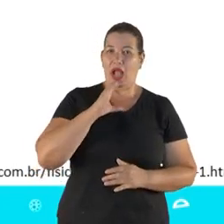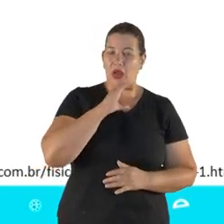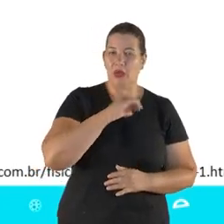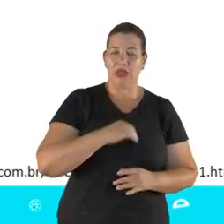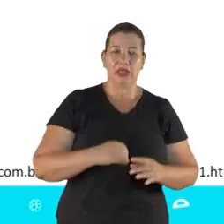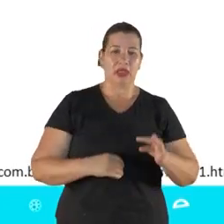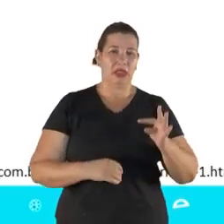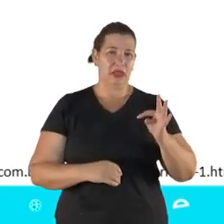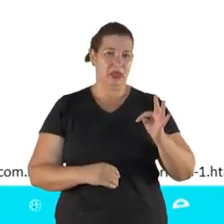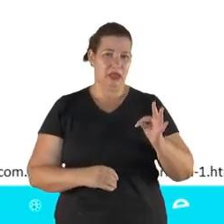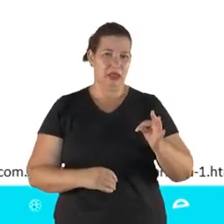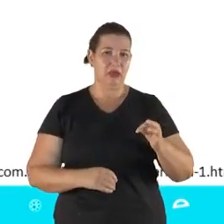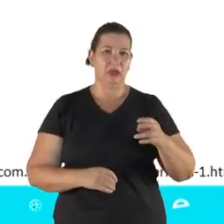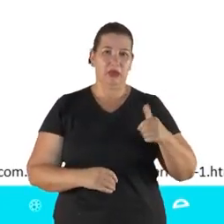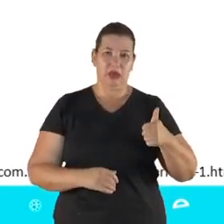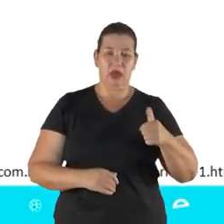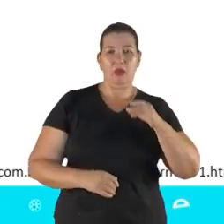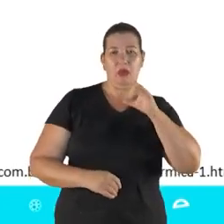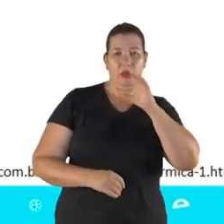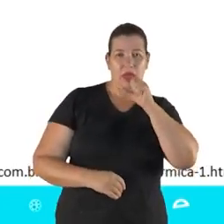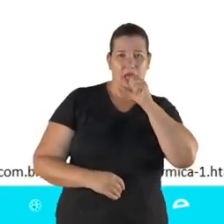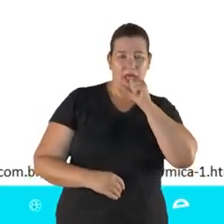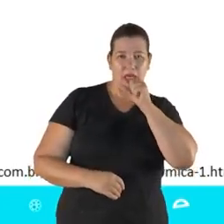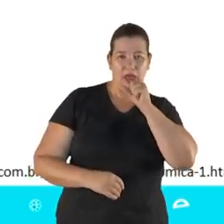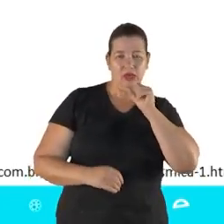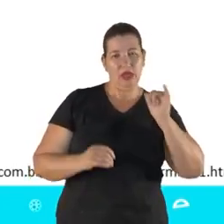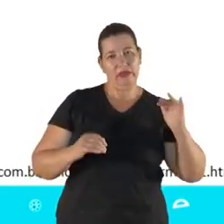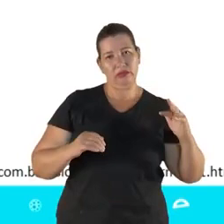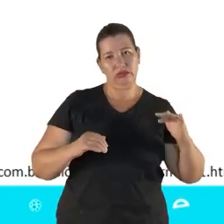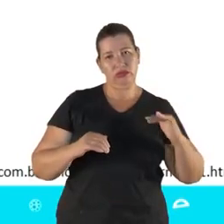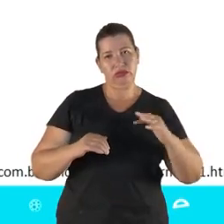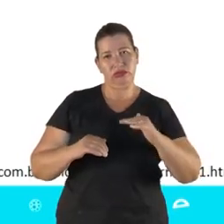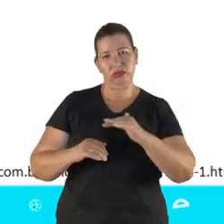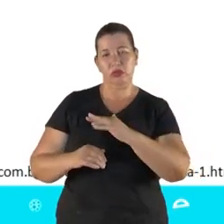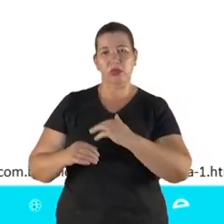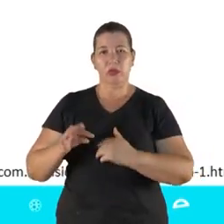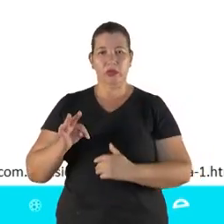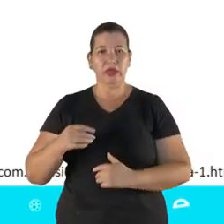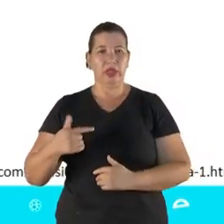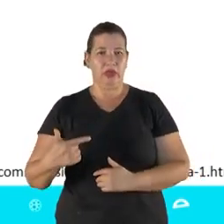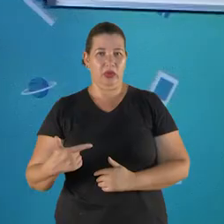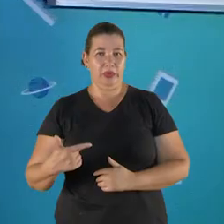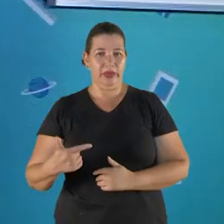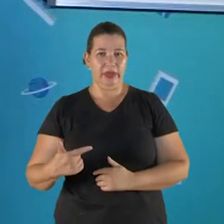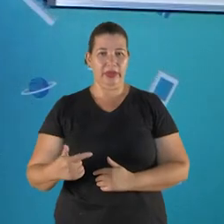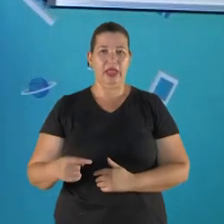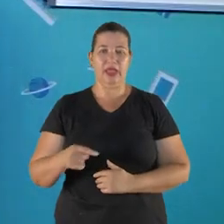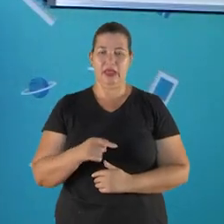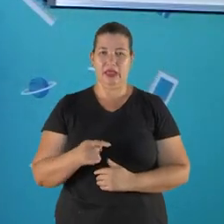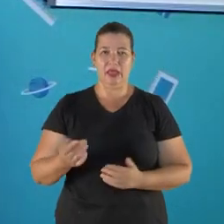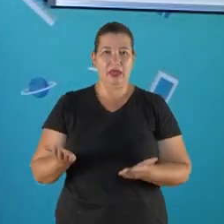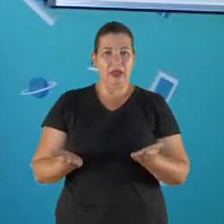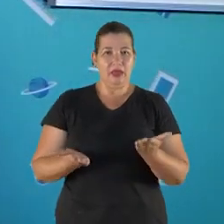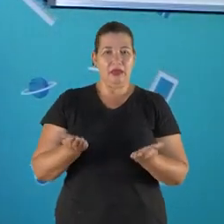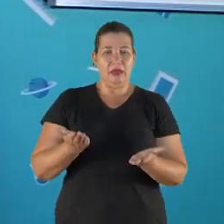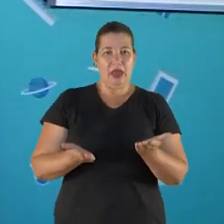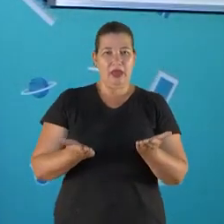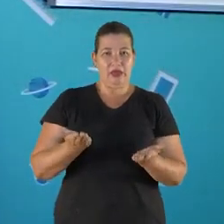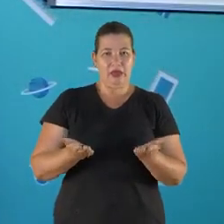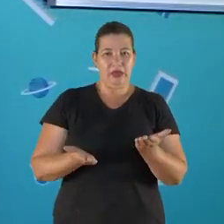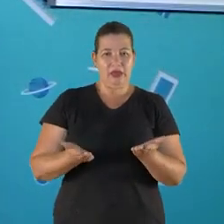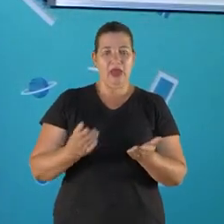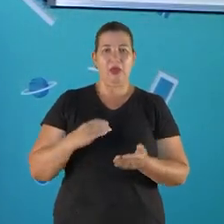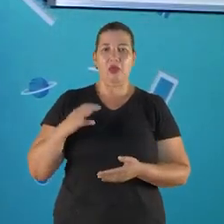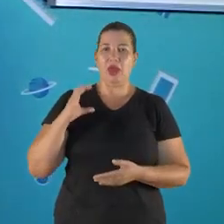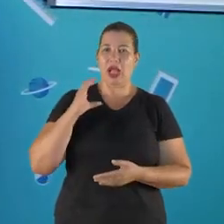que está lá no T1 de laranja passa para o T2. Assim, aqui embaixo, nós